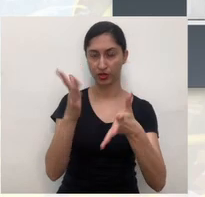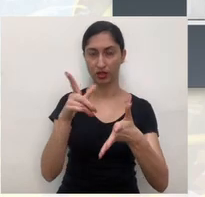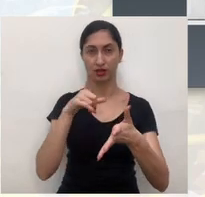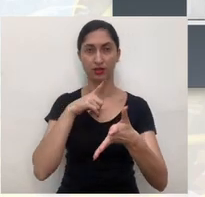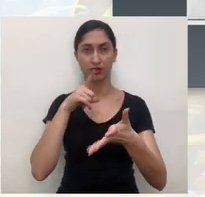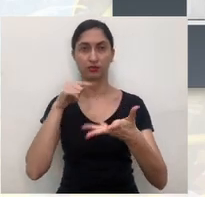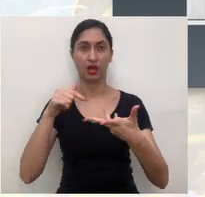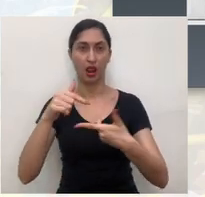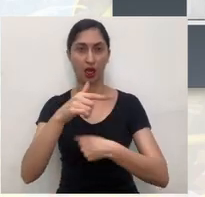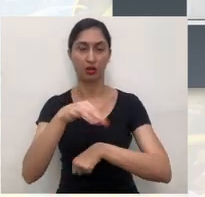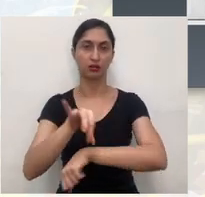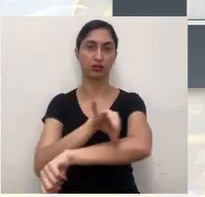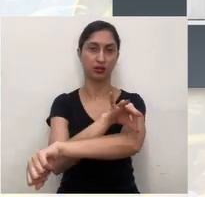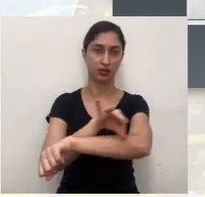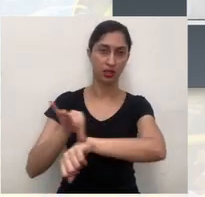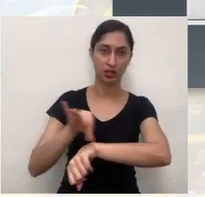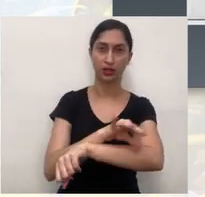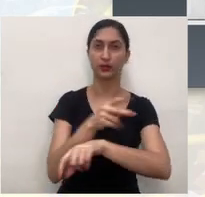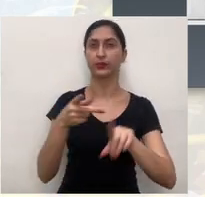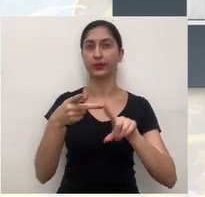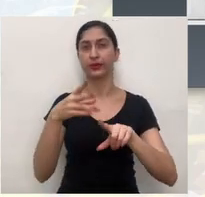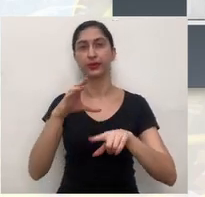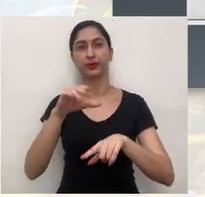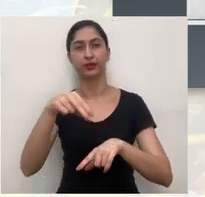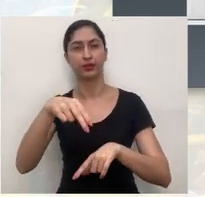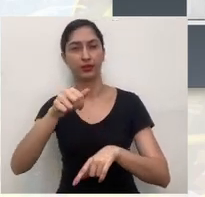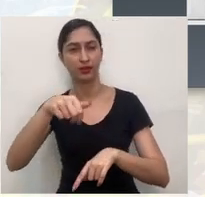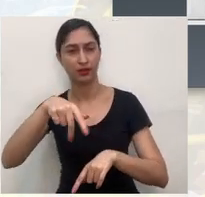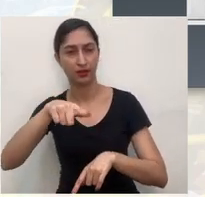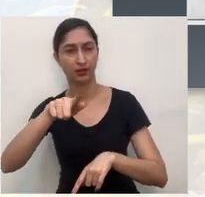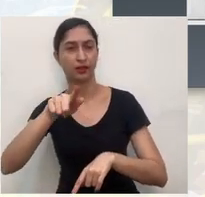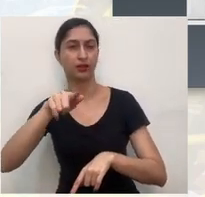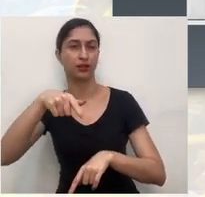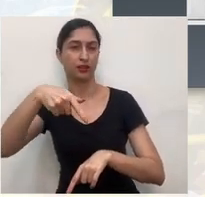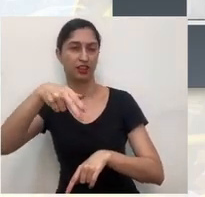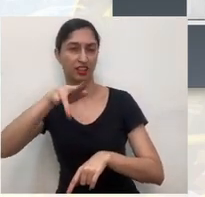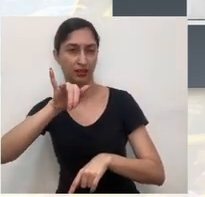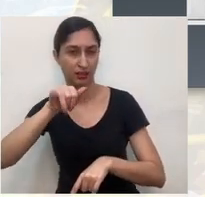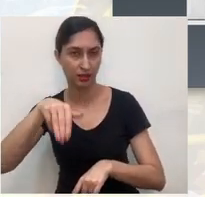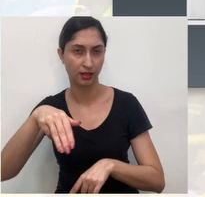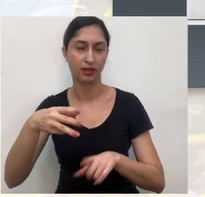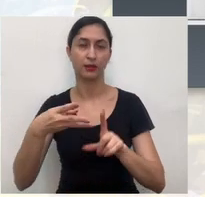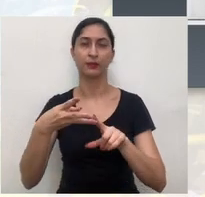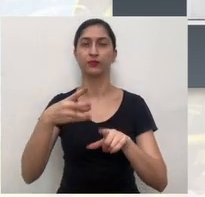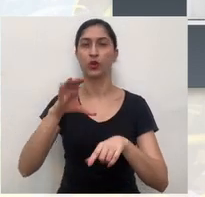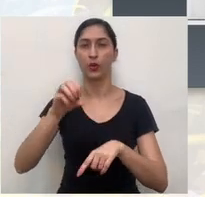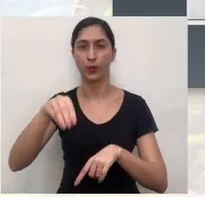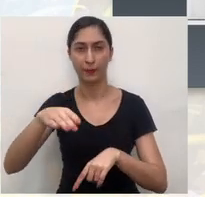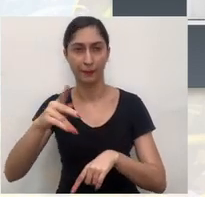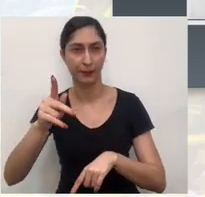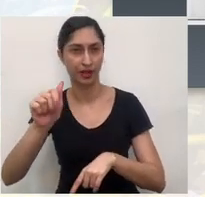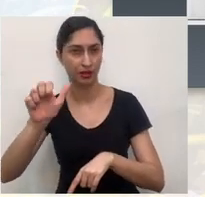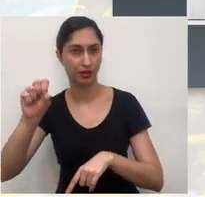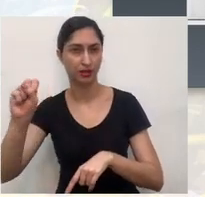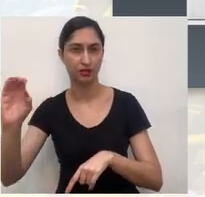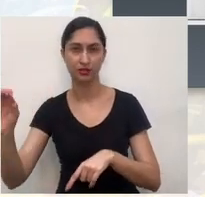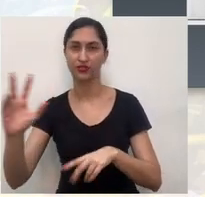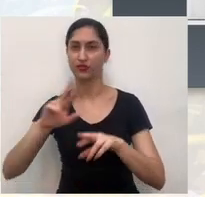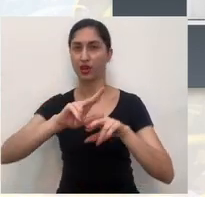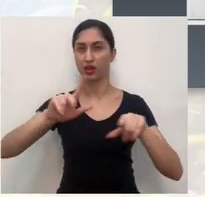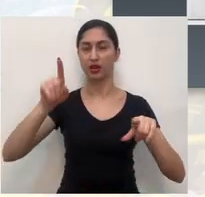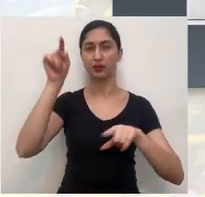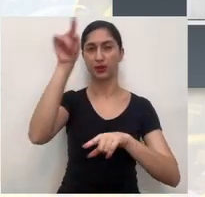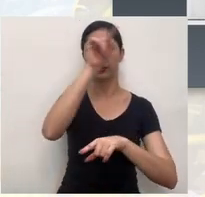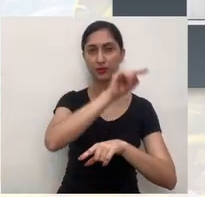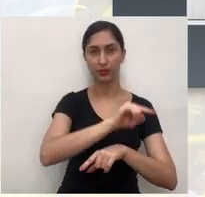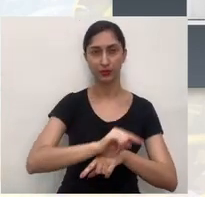instrumentos, régua, compasso, nanquim, sob papel vegetal, com todas as cotas, todos esses pontinhos pretos